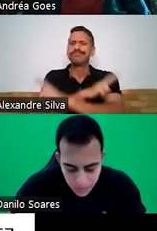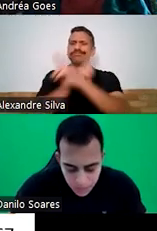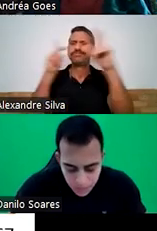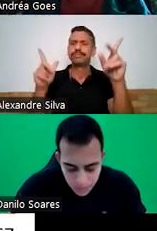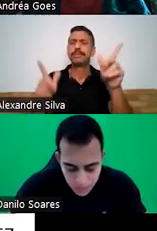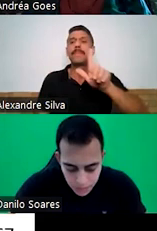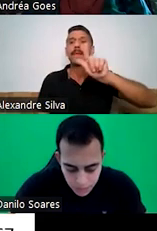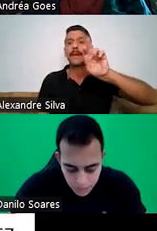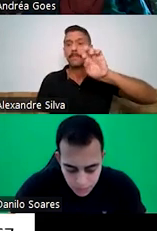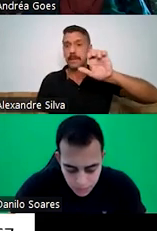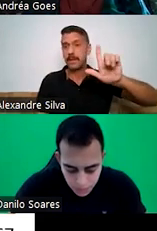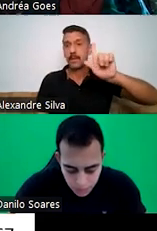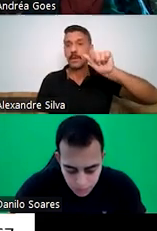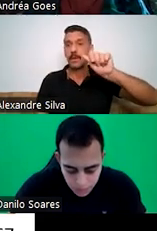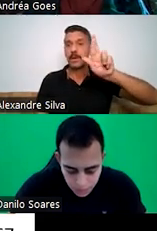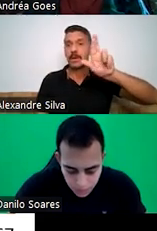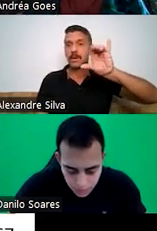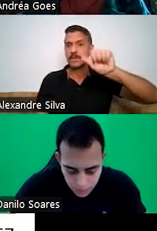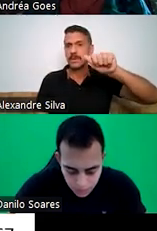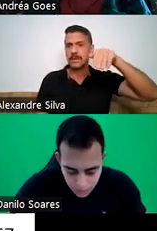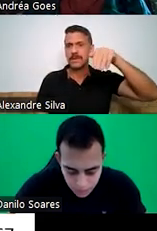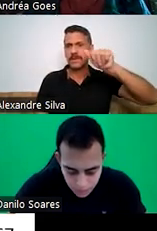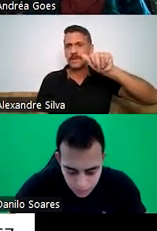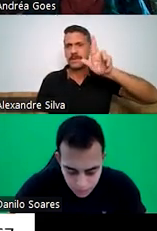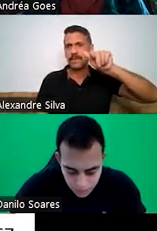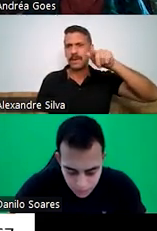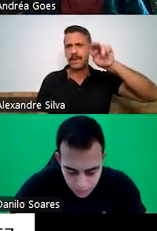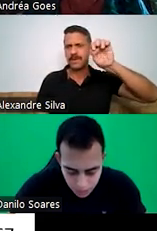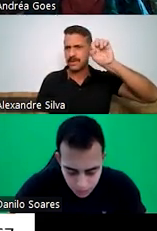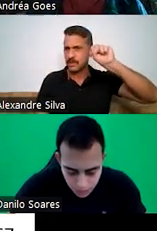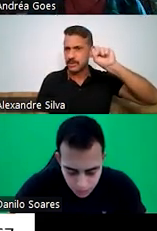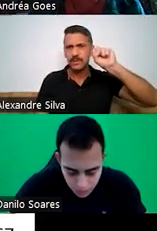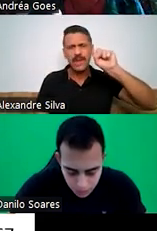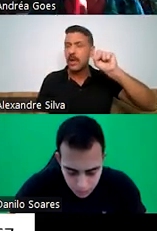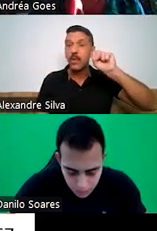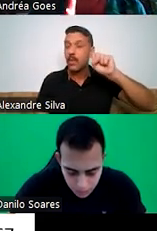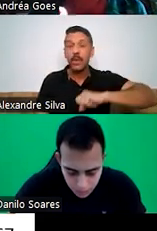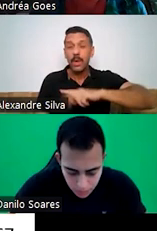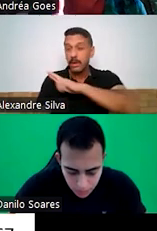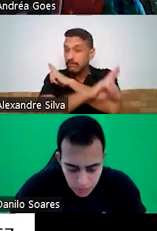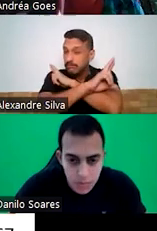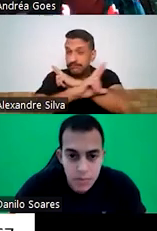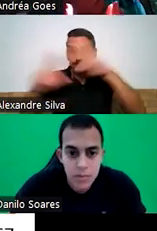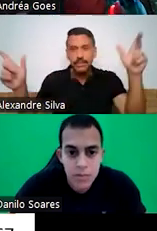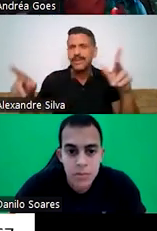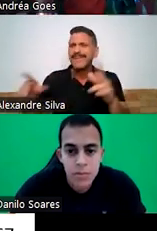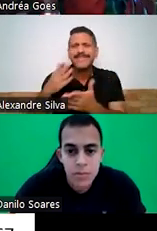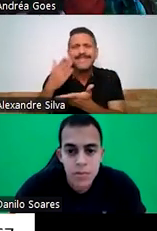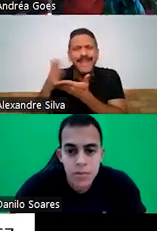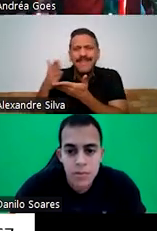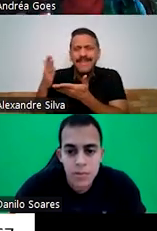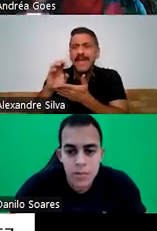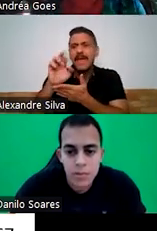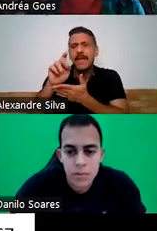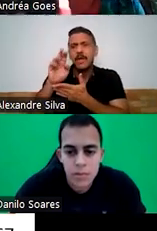Gabriel Garcia Marques, então, assim, completamente surreal, realismo mágico, então nada a ver com o Érico Veríssimo, todo certinho